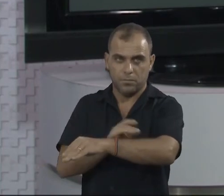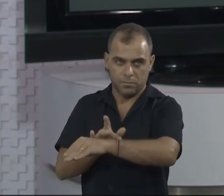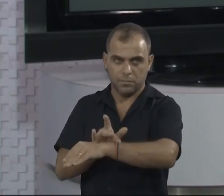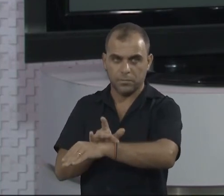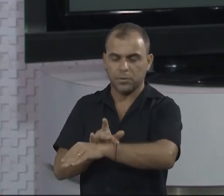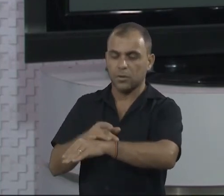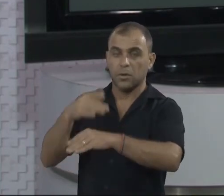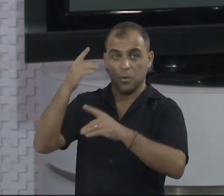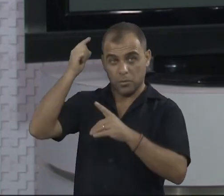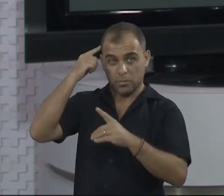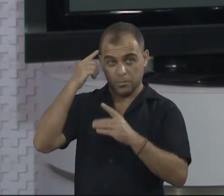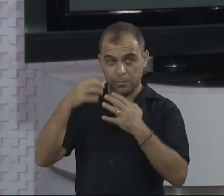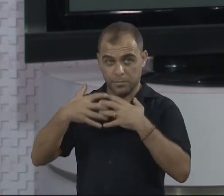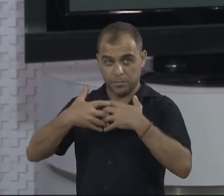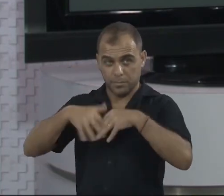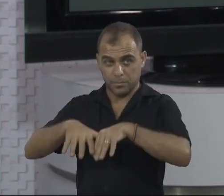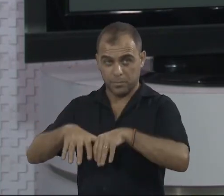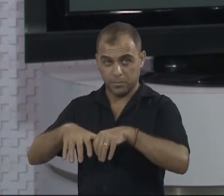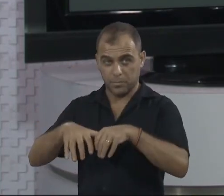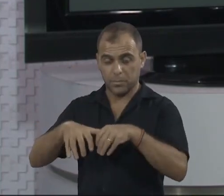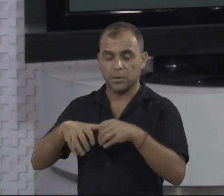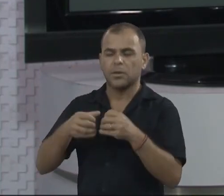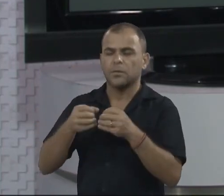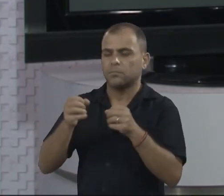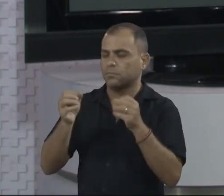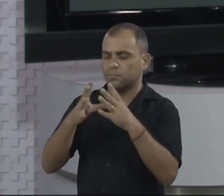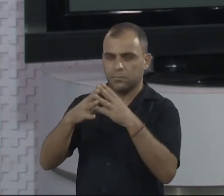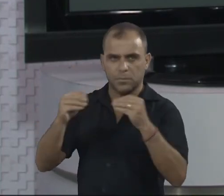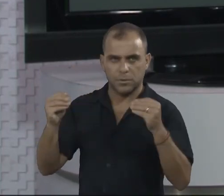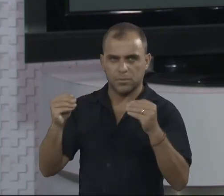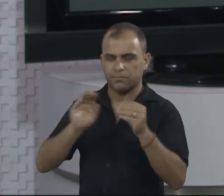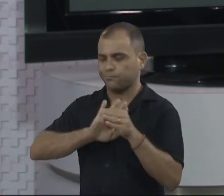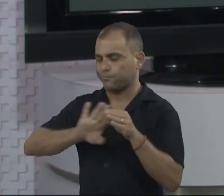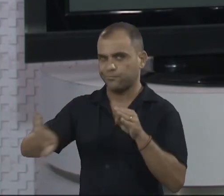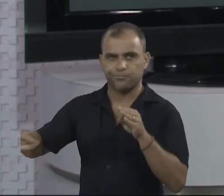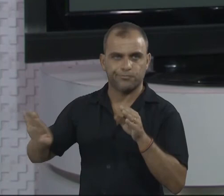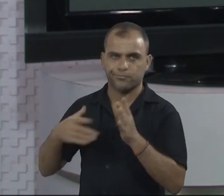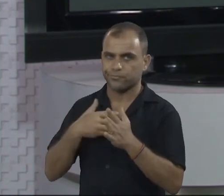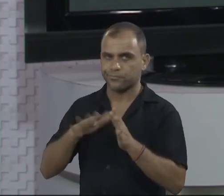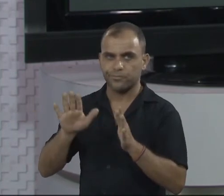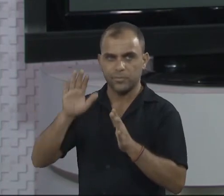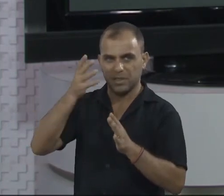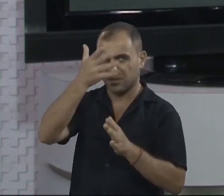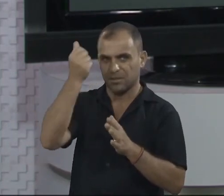não. Se você perde aquele neurônio, perdeu aquele neurônio. Não tem mais como recuperar.